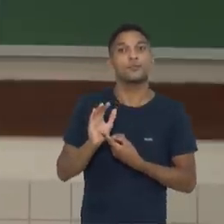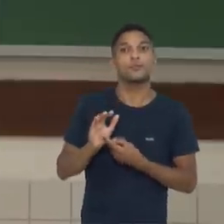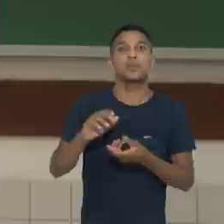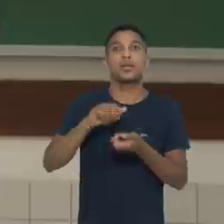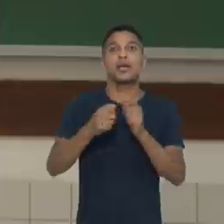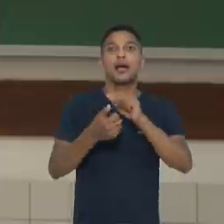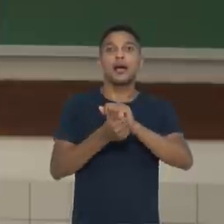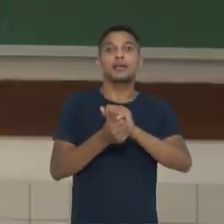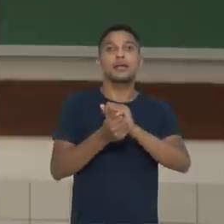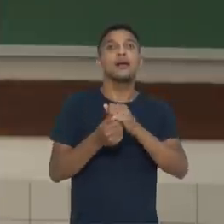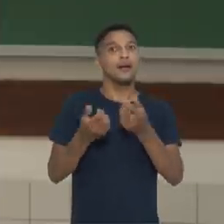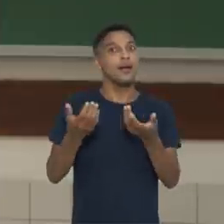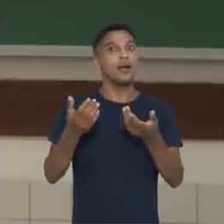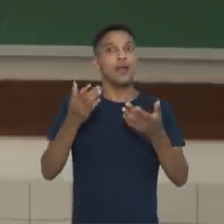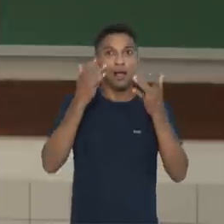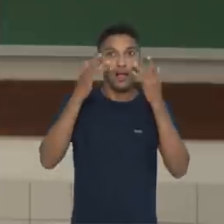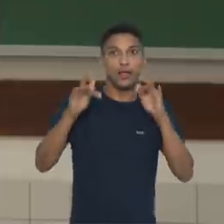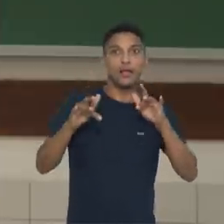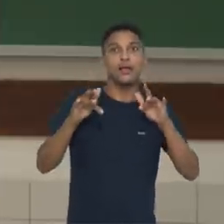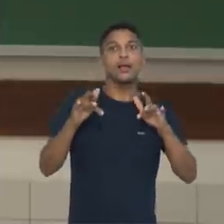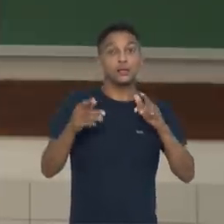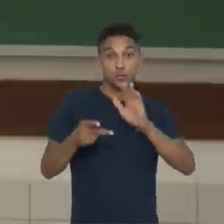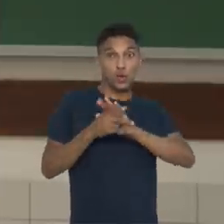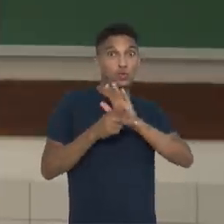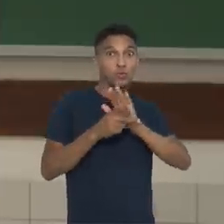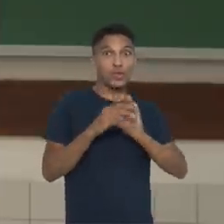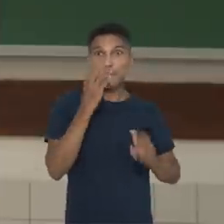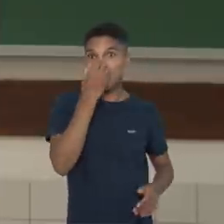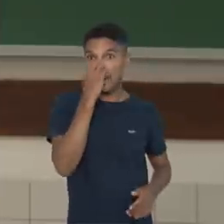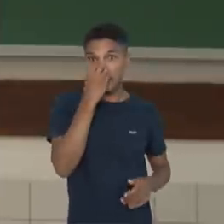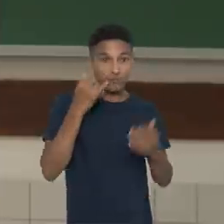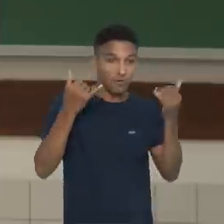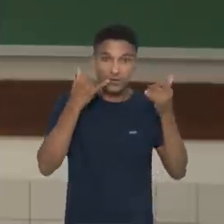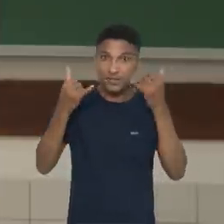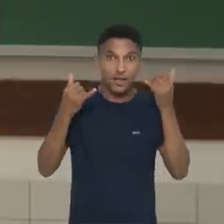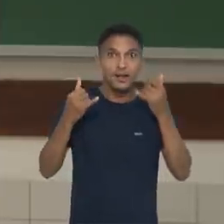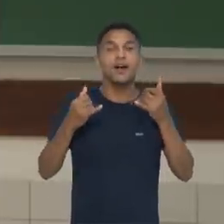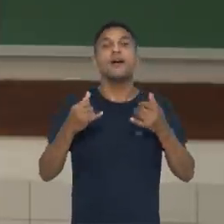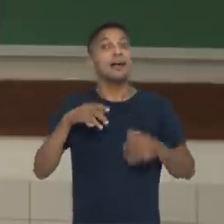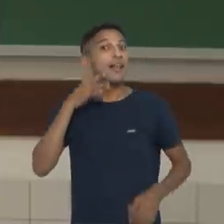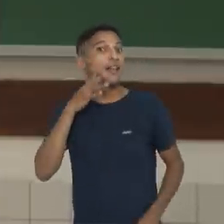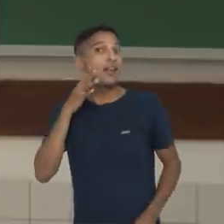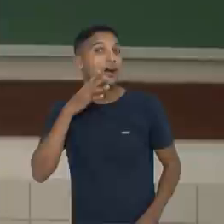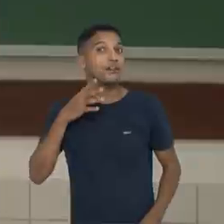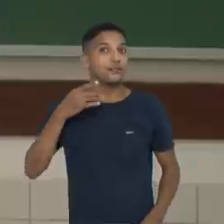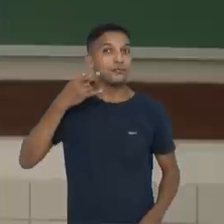trazendo informações também sobre a arte do palhaço. É muito legal.